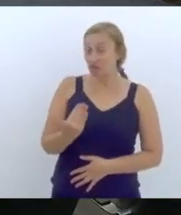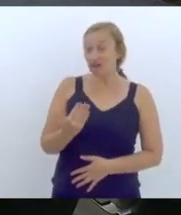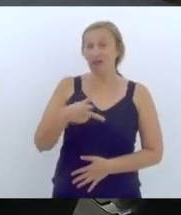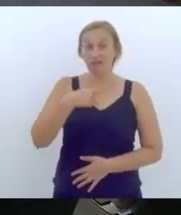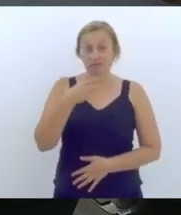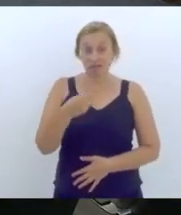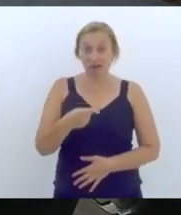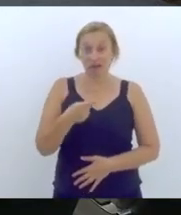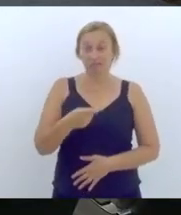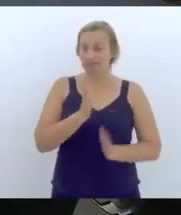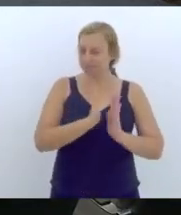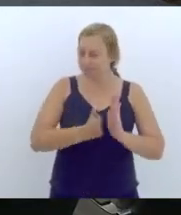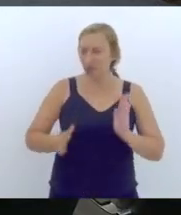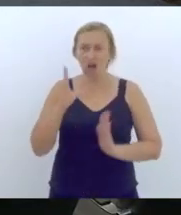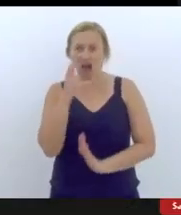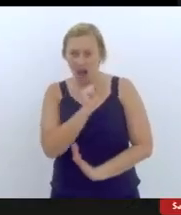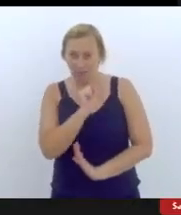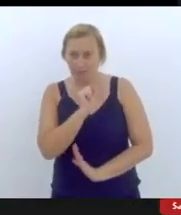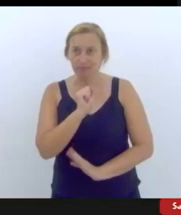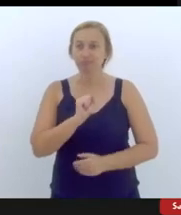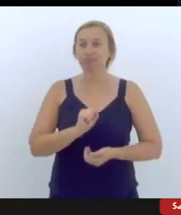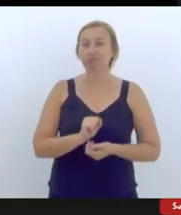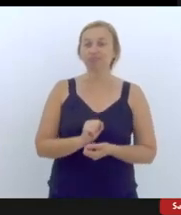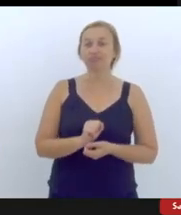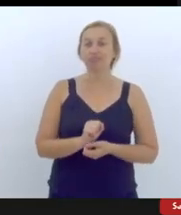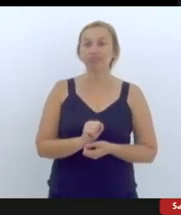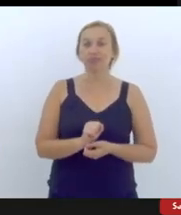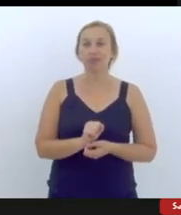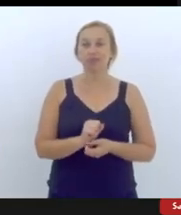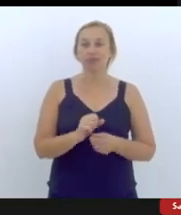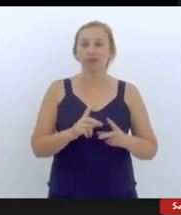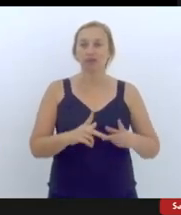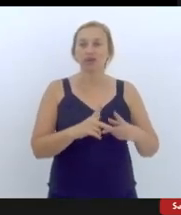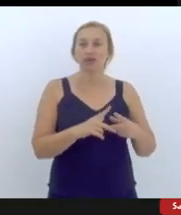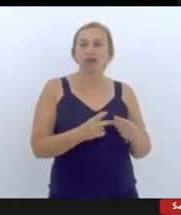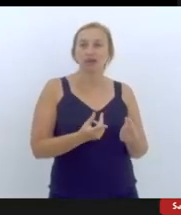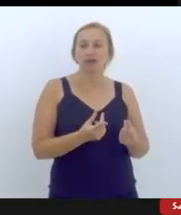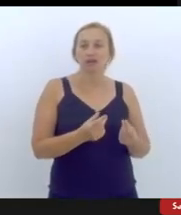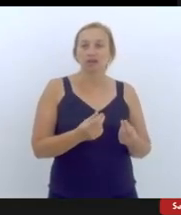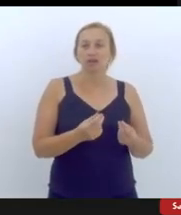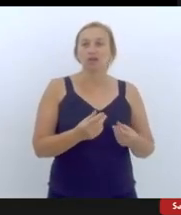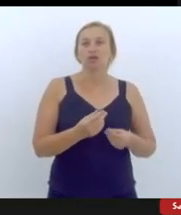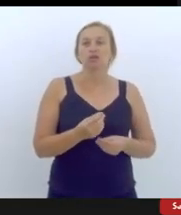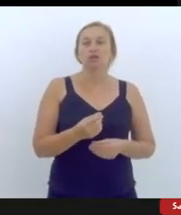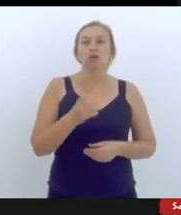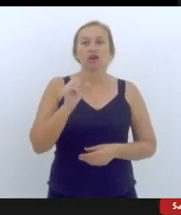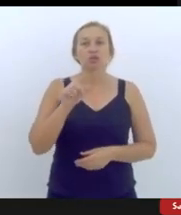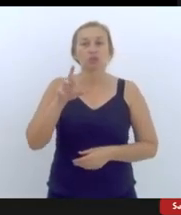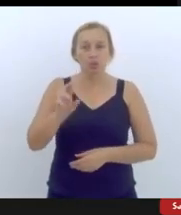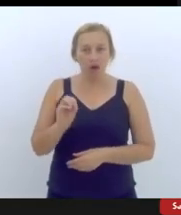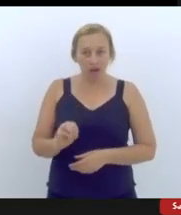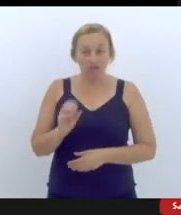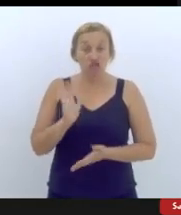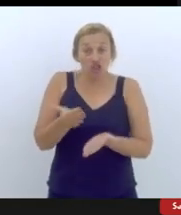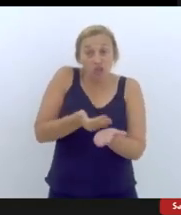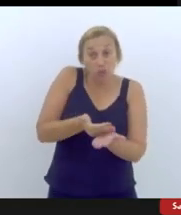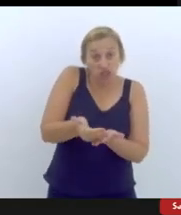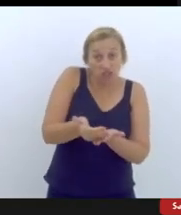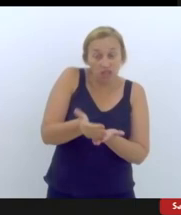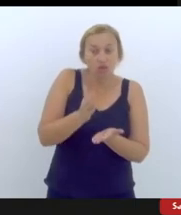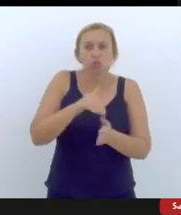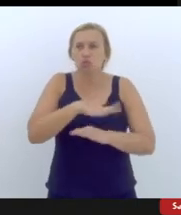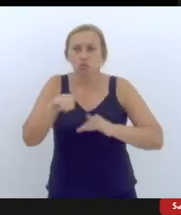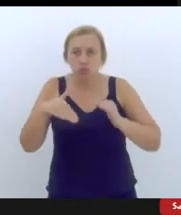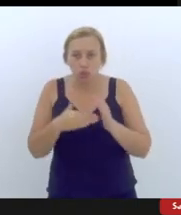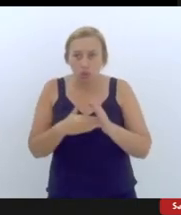palavra, pela ordem, muito rapidamente, porque como não houve tempo hábil de estar aí ao lado de Vossa Excelência já na abertura, como tenho feito com